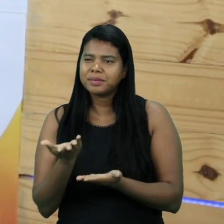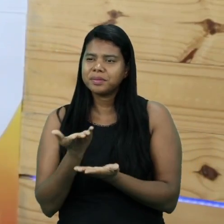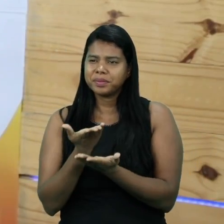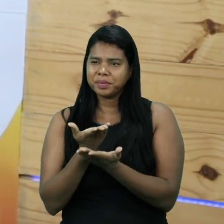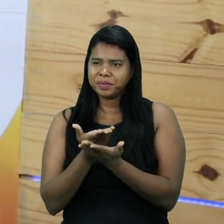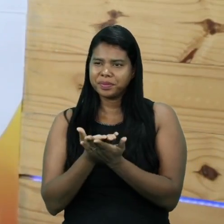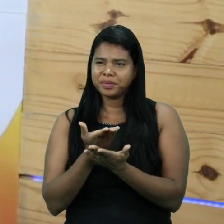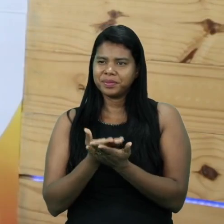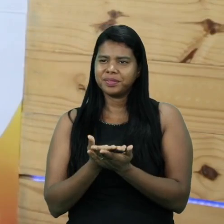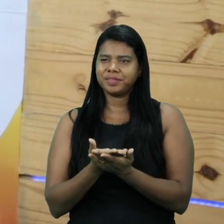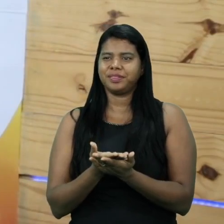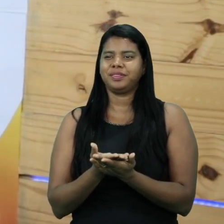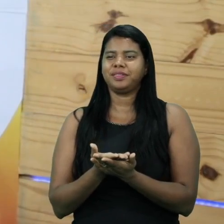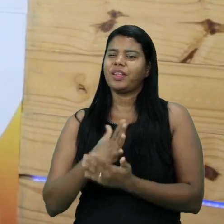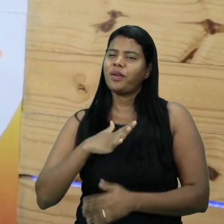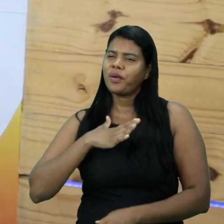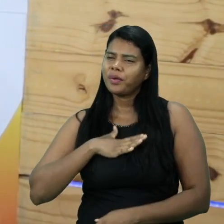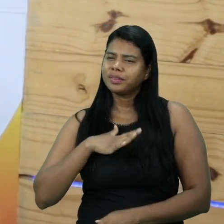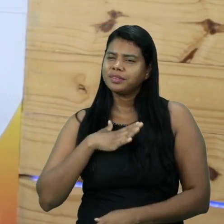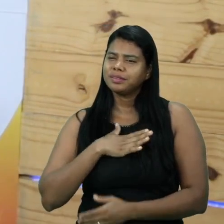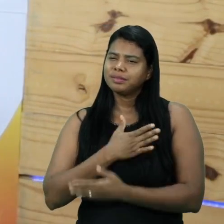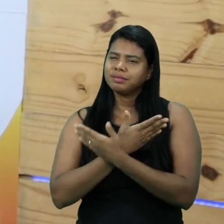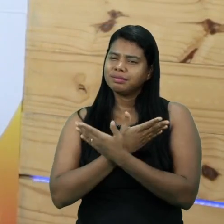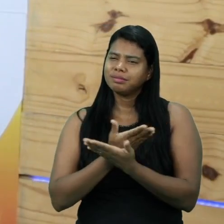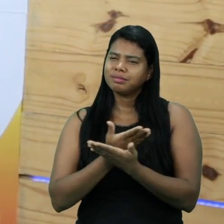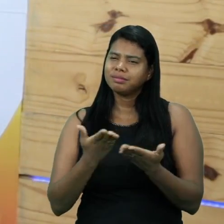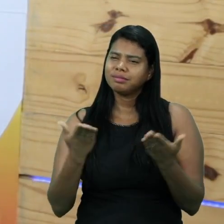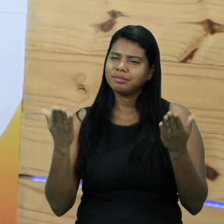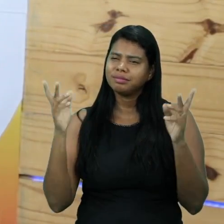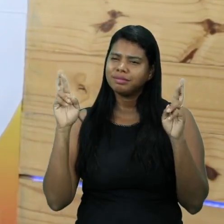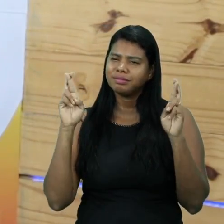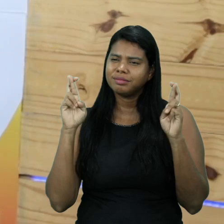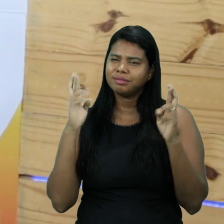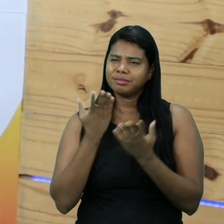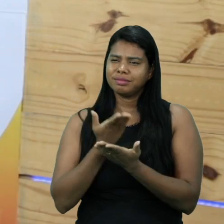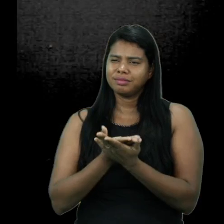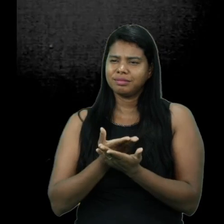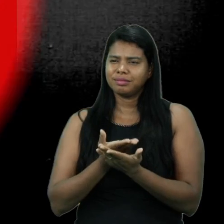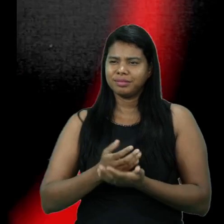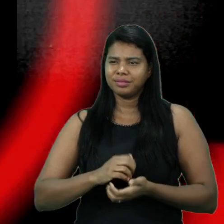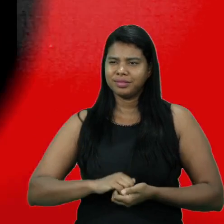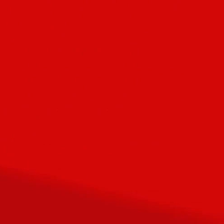da nossa aula. Aí gostaria de desejar a você boa sorte e bons estudos.